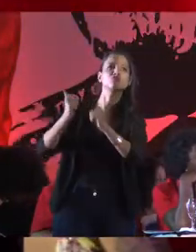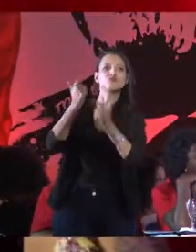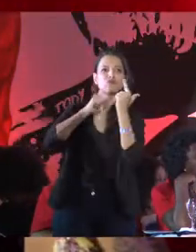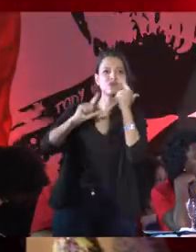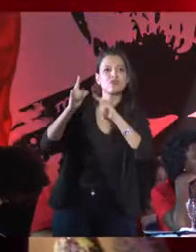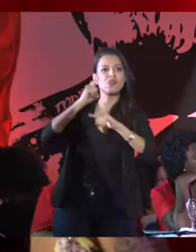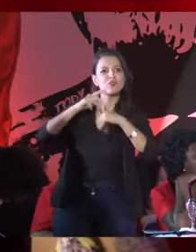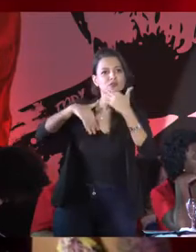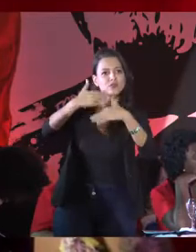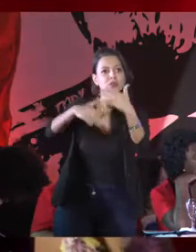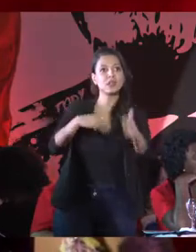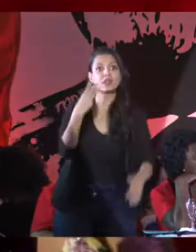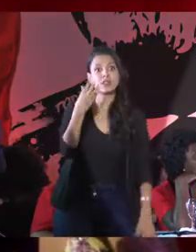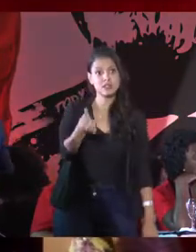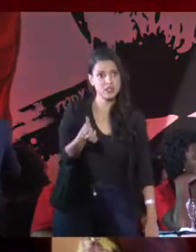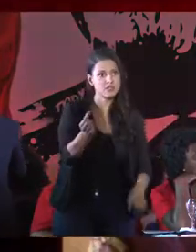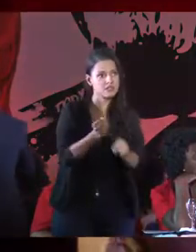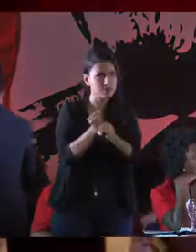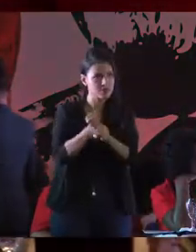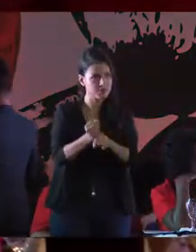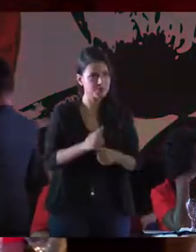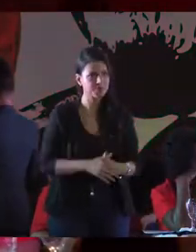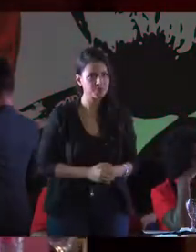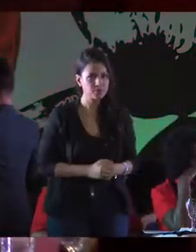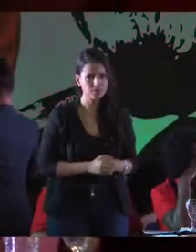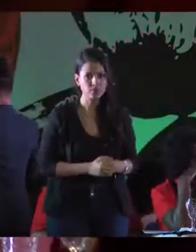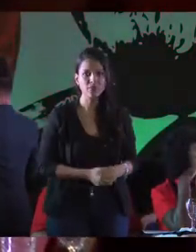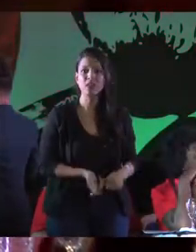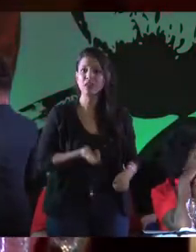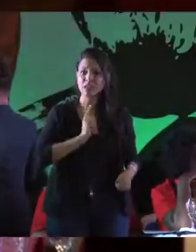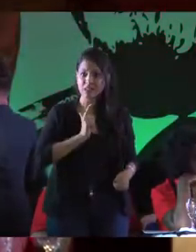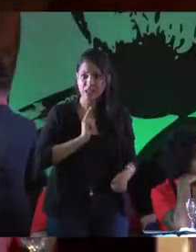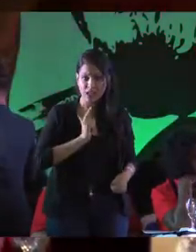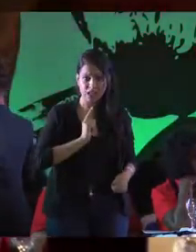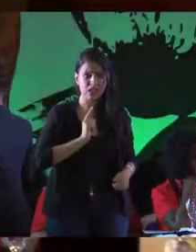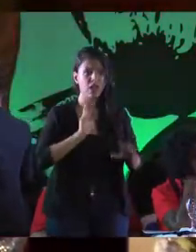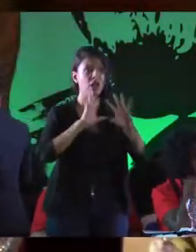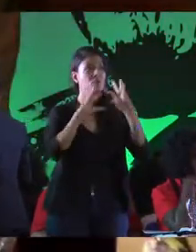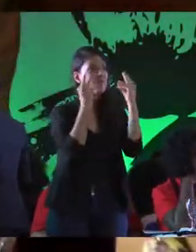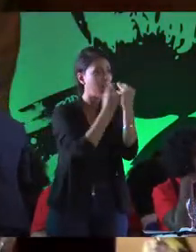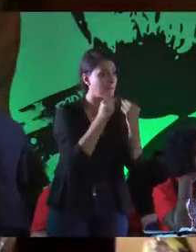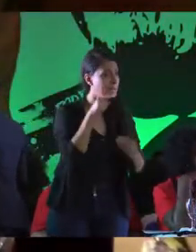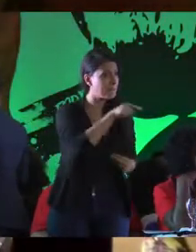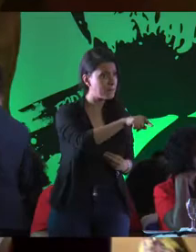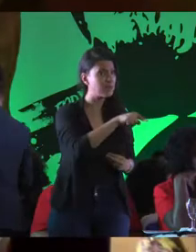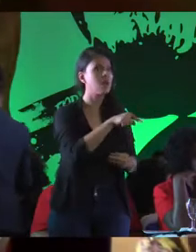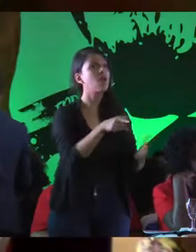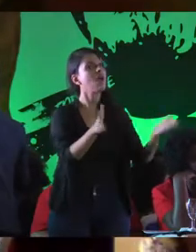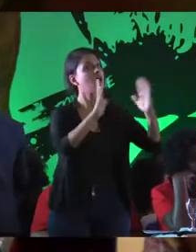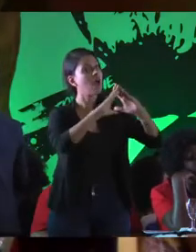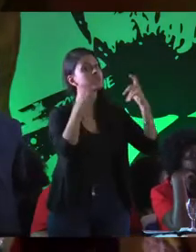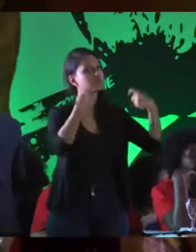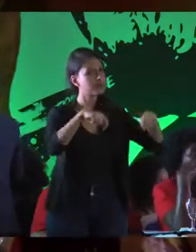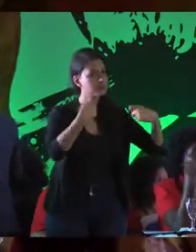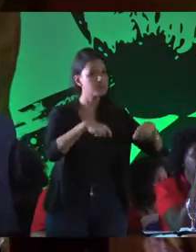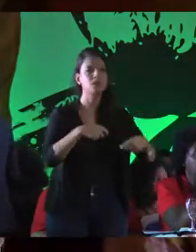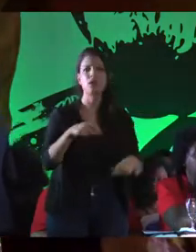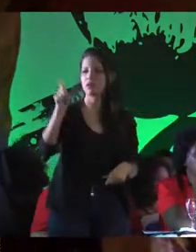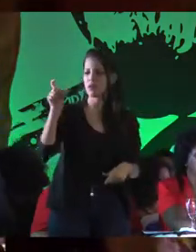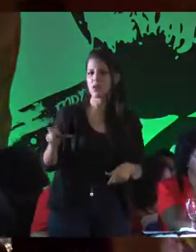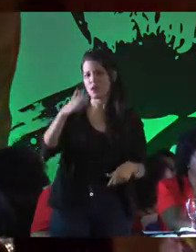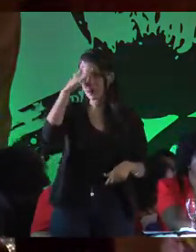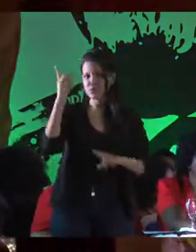36 anos. Enquanto houver uma família precisando de um teto, um